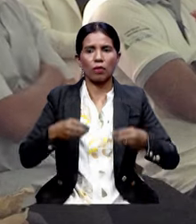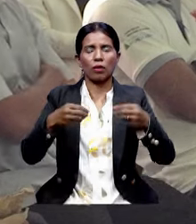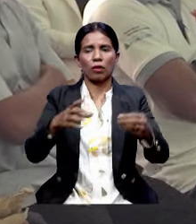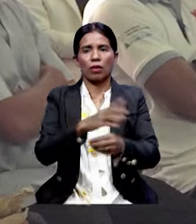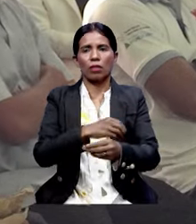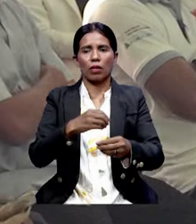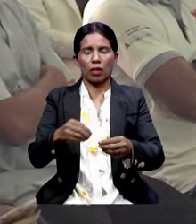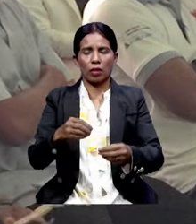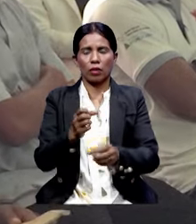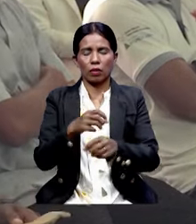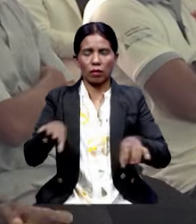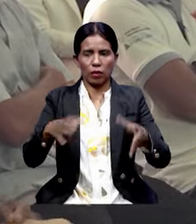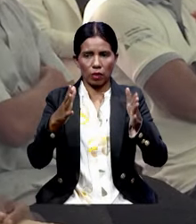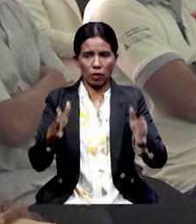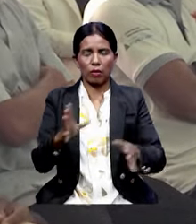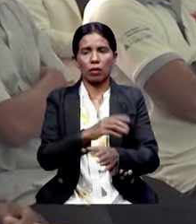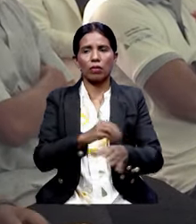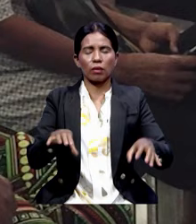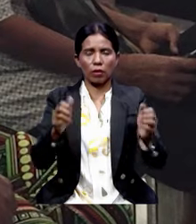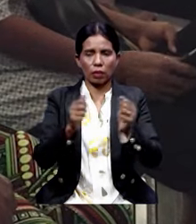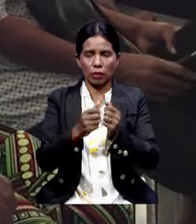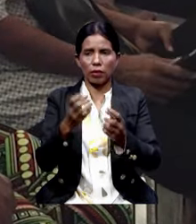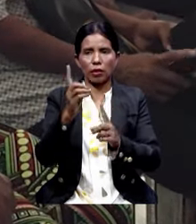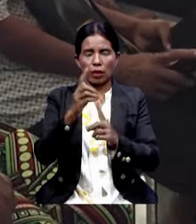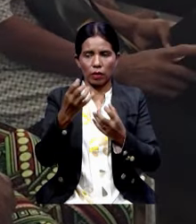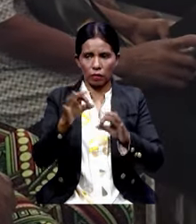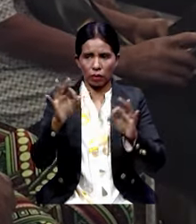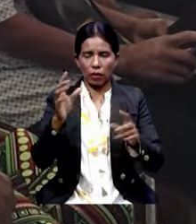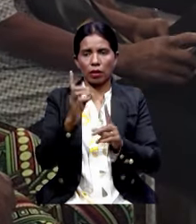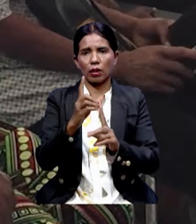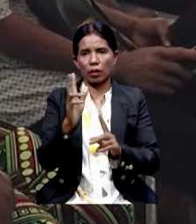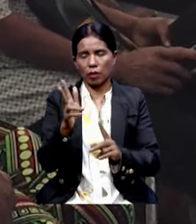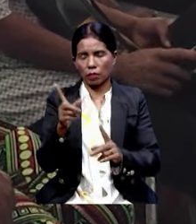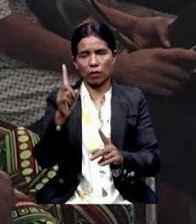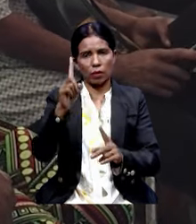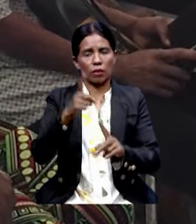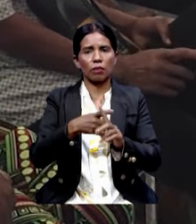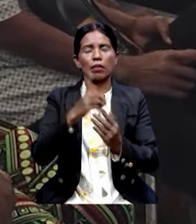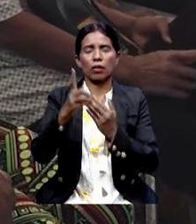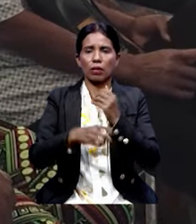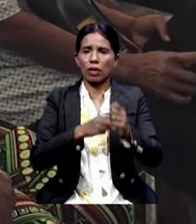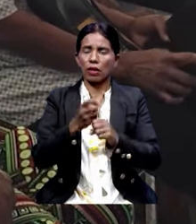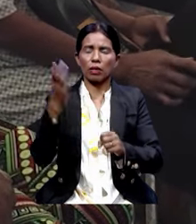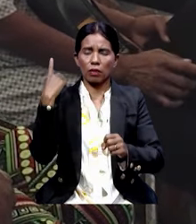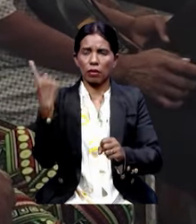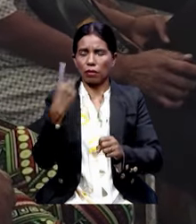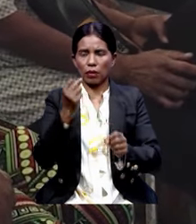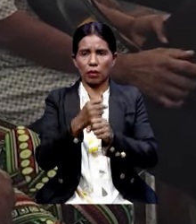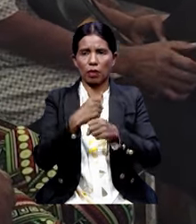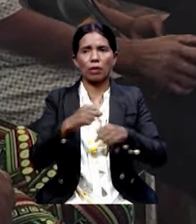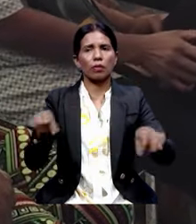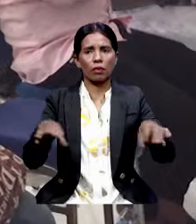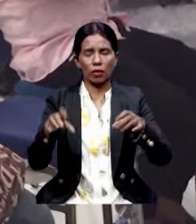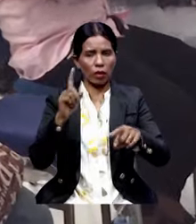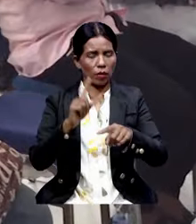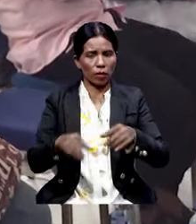orientação a do funcionário Hiraknebe, contrato remata e aloran torno recinida, fulan dezembro Tinankotuk, na fatin halau serviço, hori